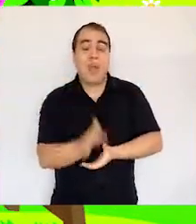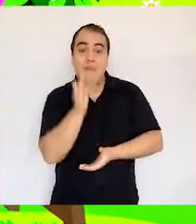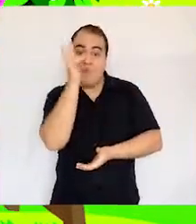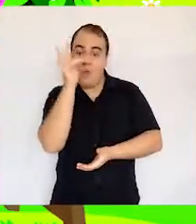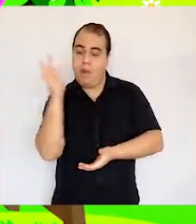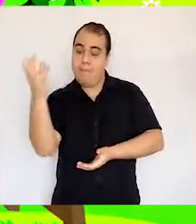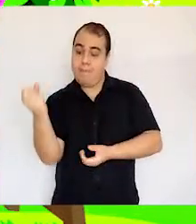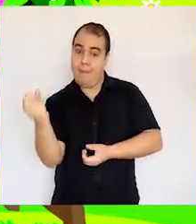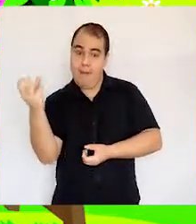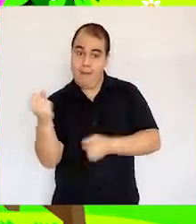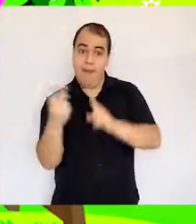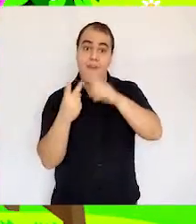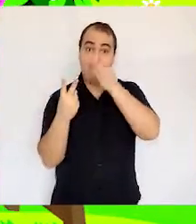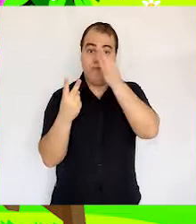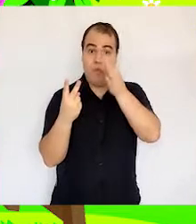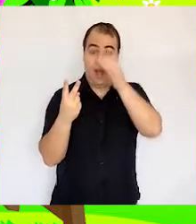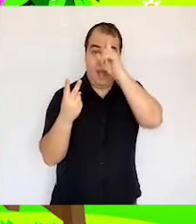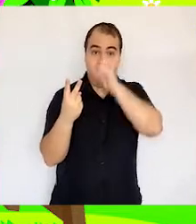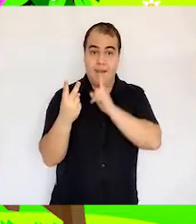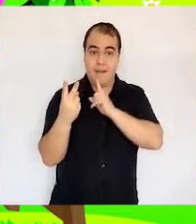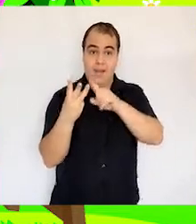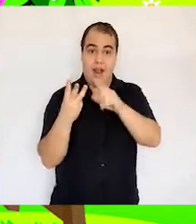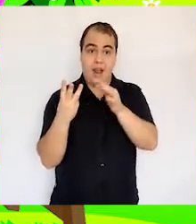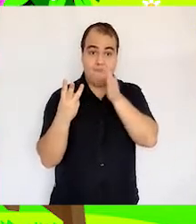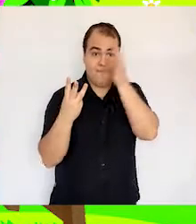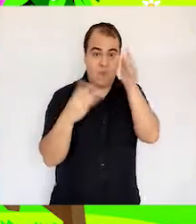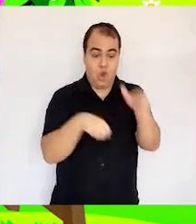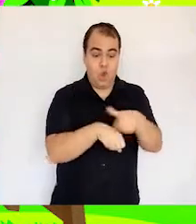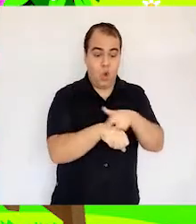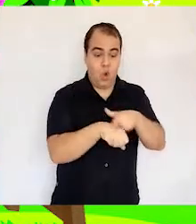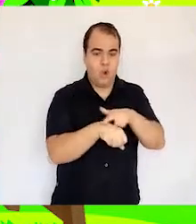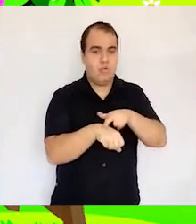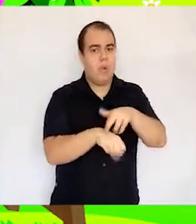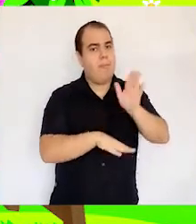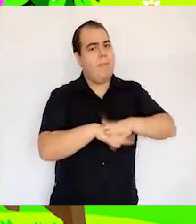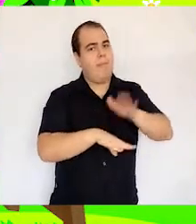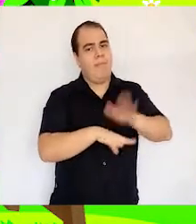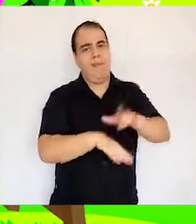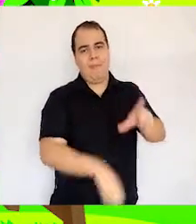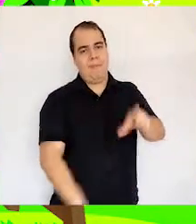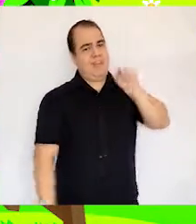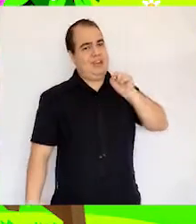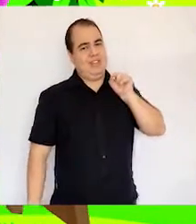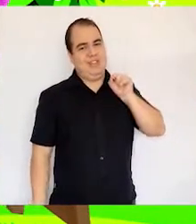brancas, amarelas e roxas são minhas prediletas.